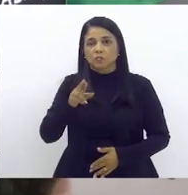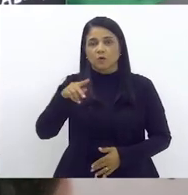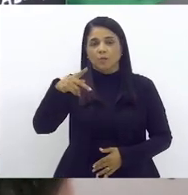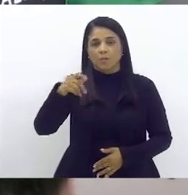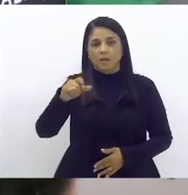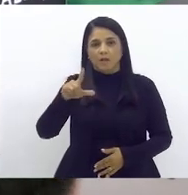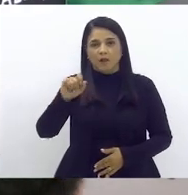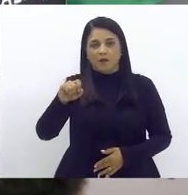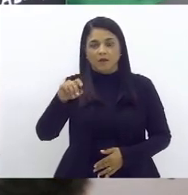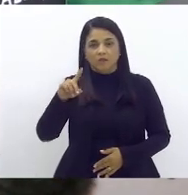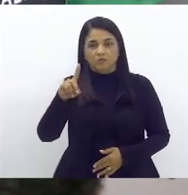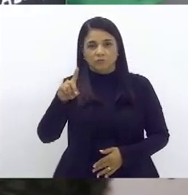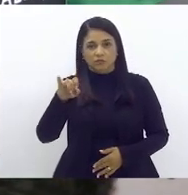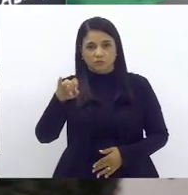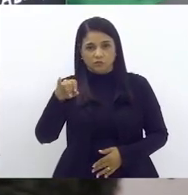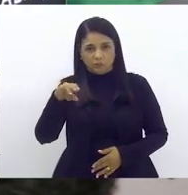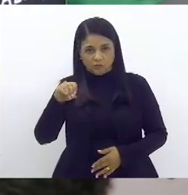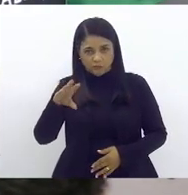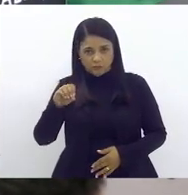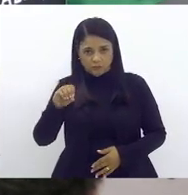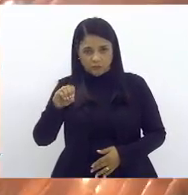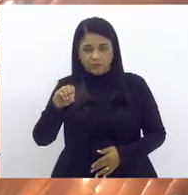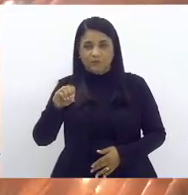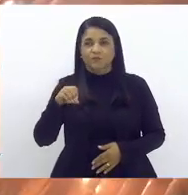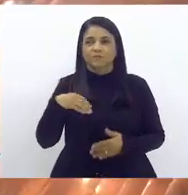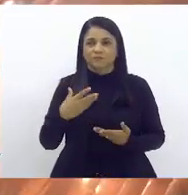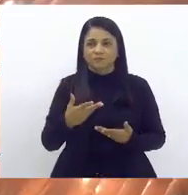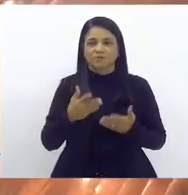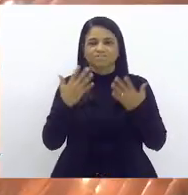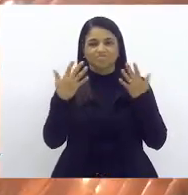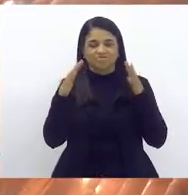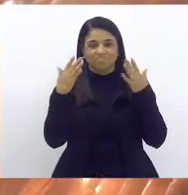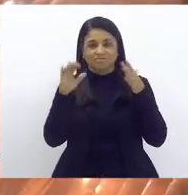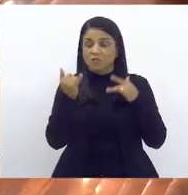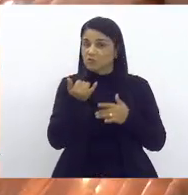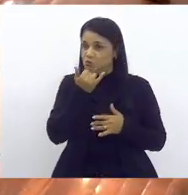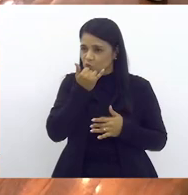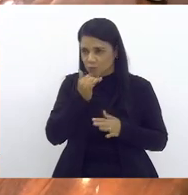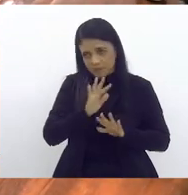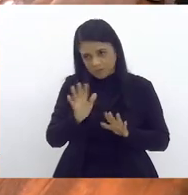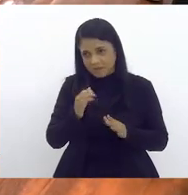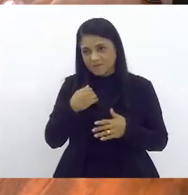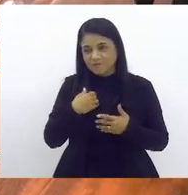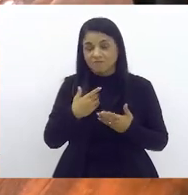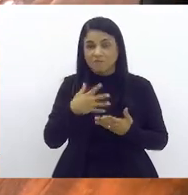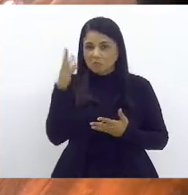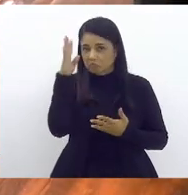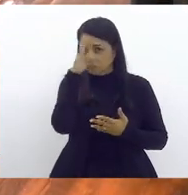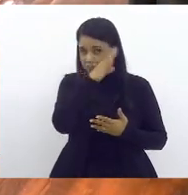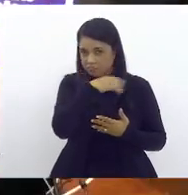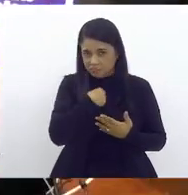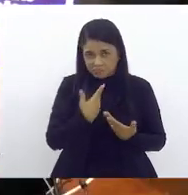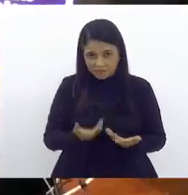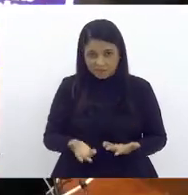sentar-se aqui à mesa conosco. Doutor Paladino, me desculpe, viu? Foi uma distração